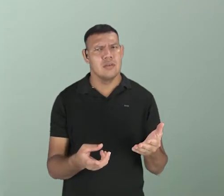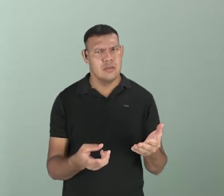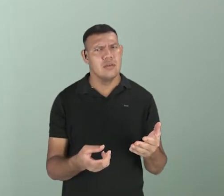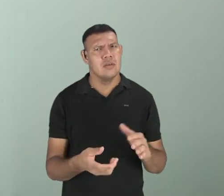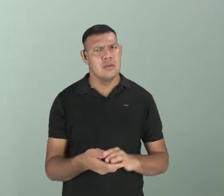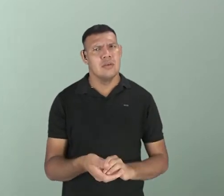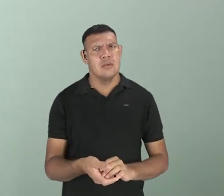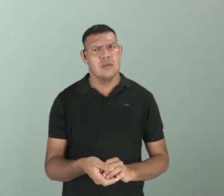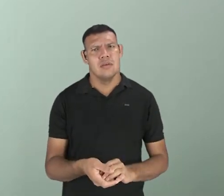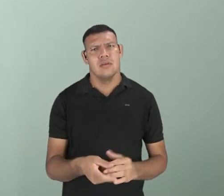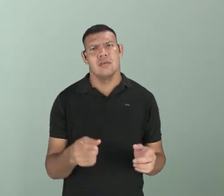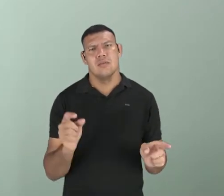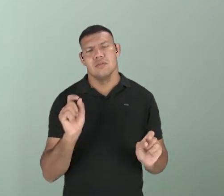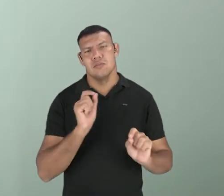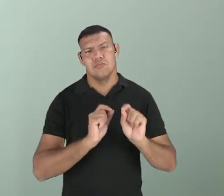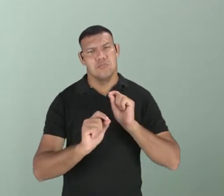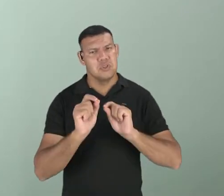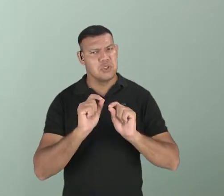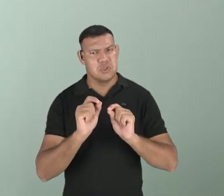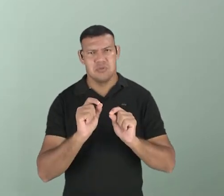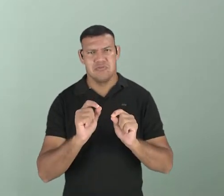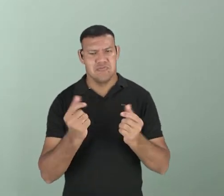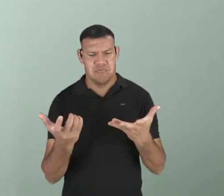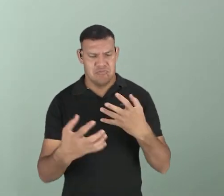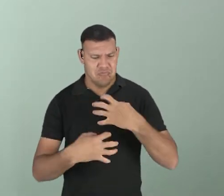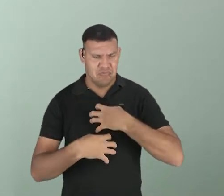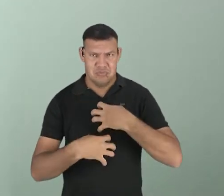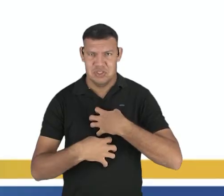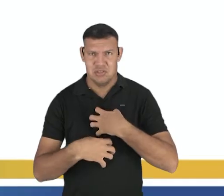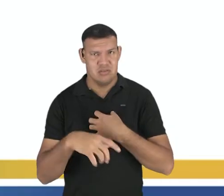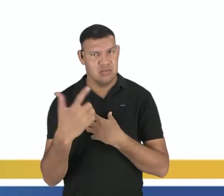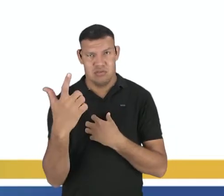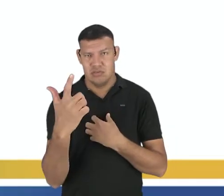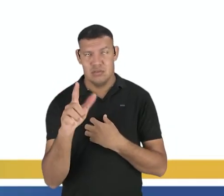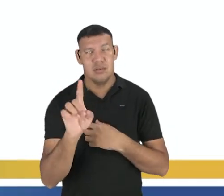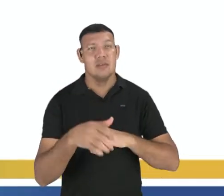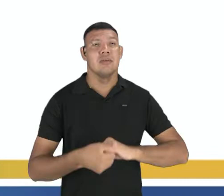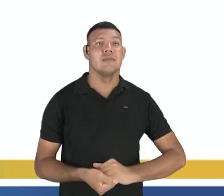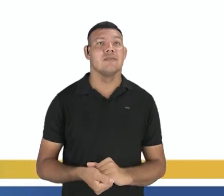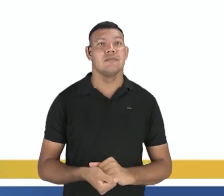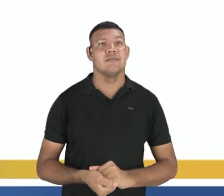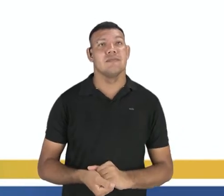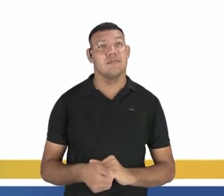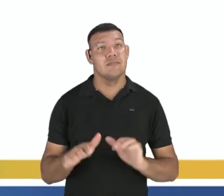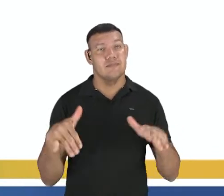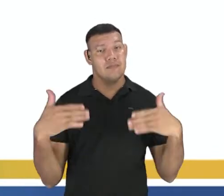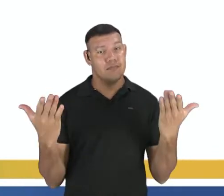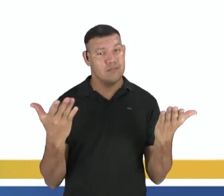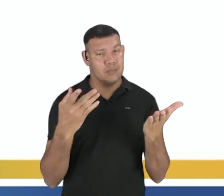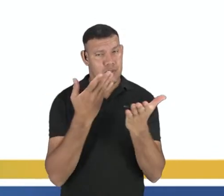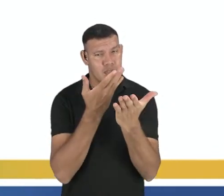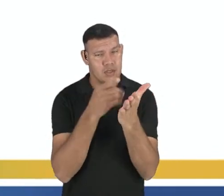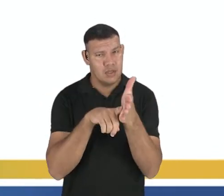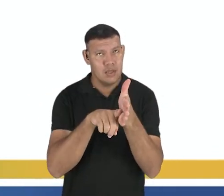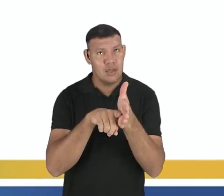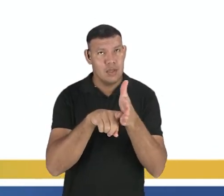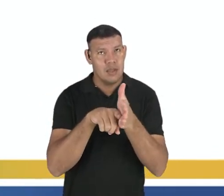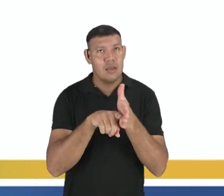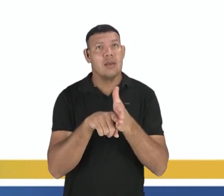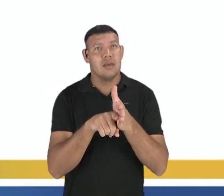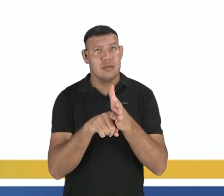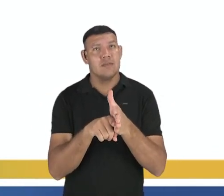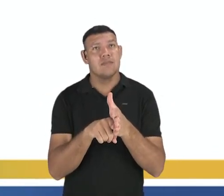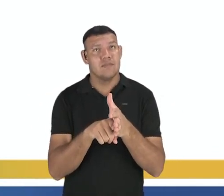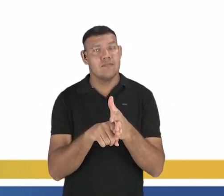que a autora trouxe inicialmente, tá bom? Vamos lá? Então, segundo estudiosos, existem 3